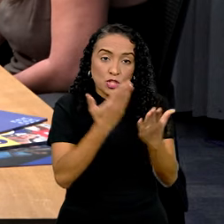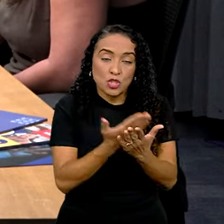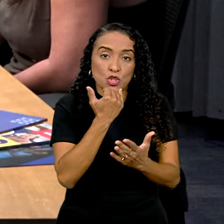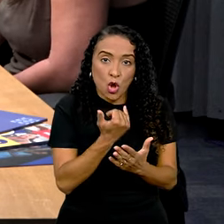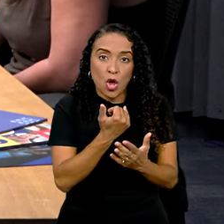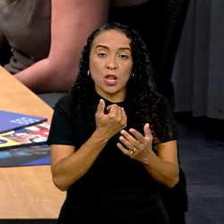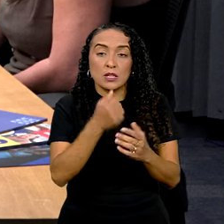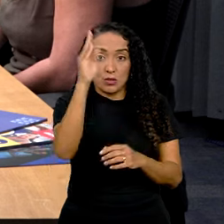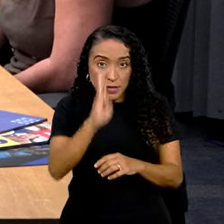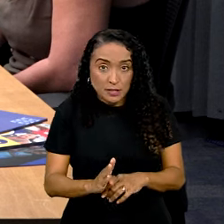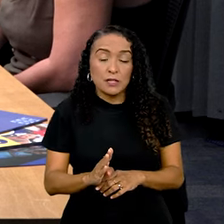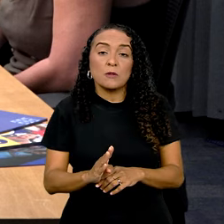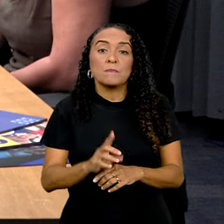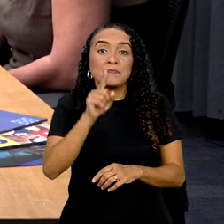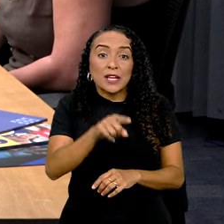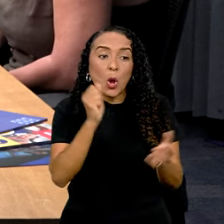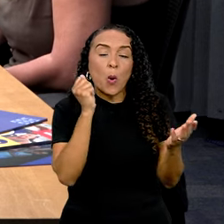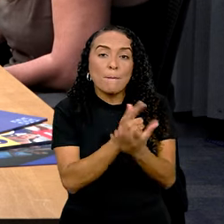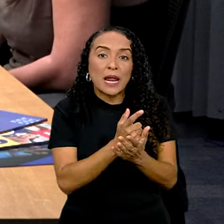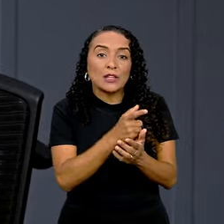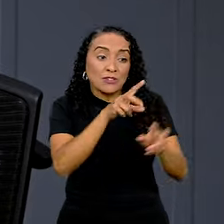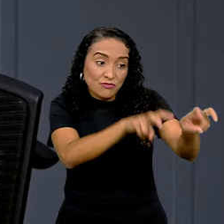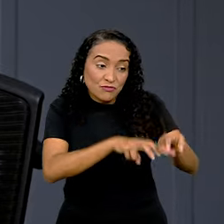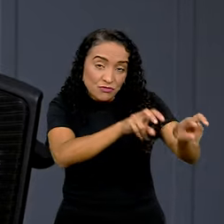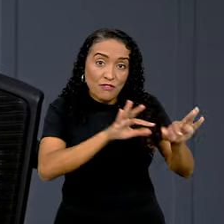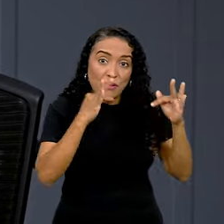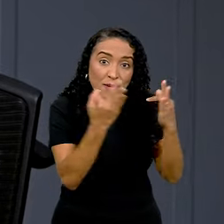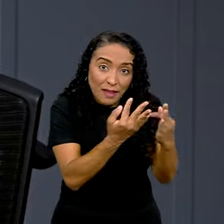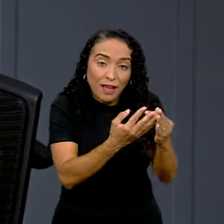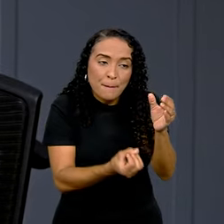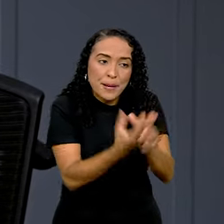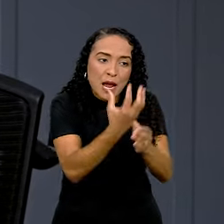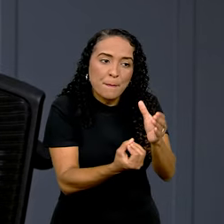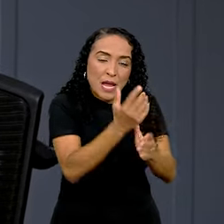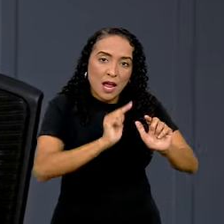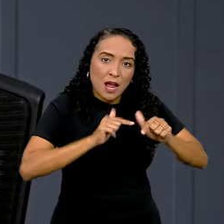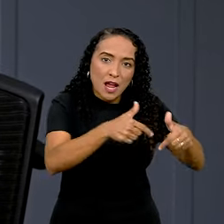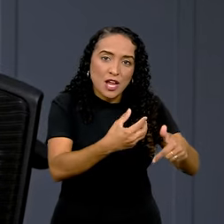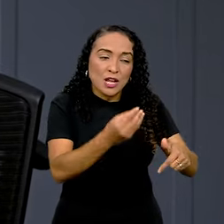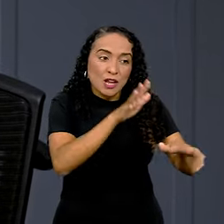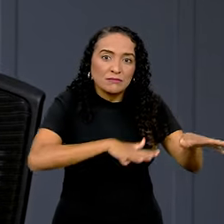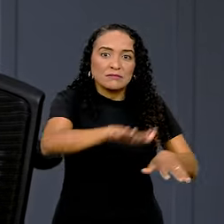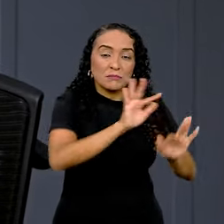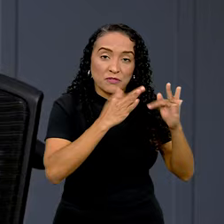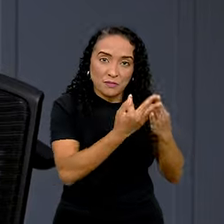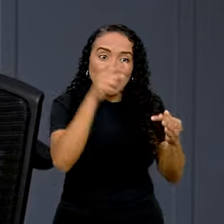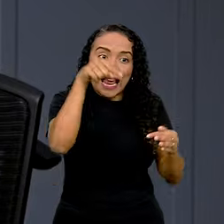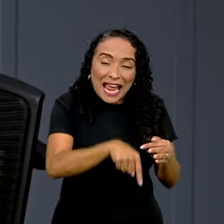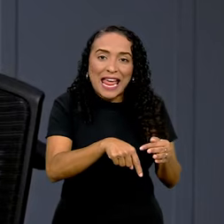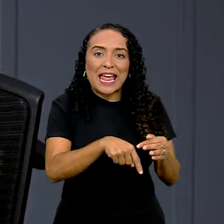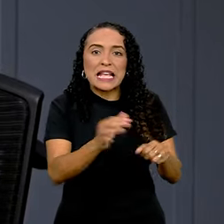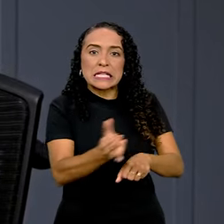alimentação escolar nas escolas brasileiras serem adquiridas de agricultores familiares e gerar renda no campo para essas